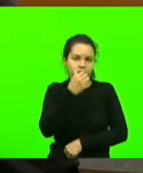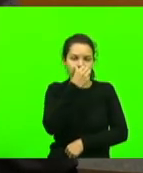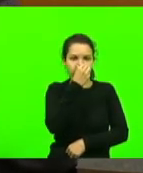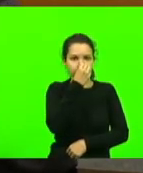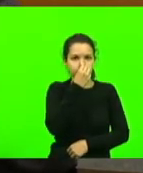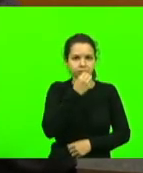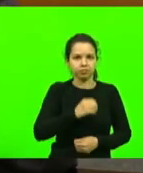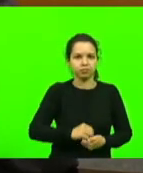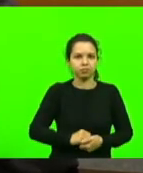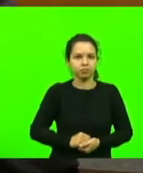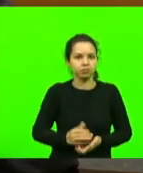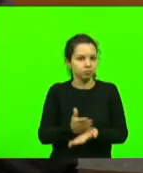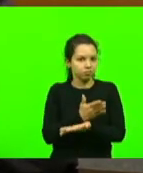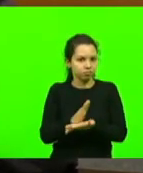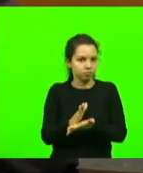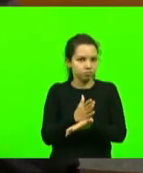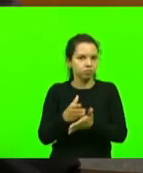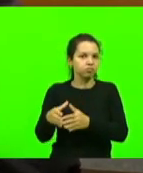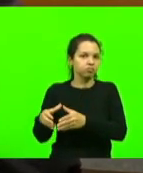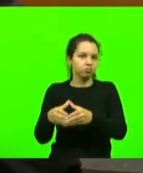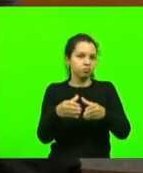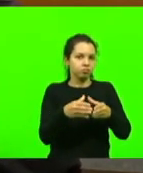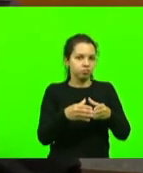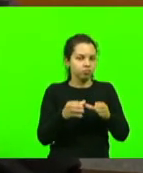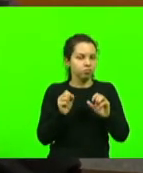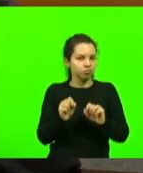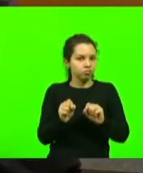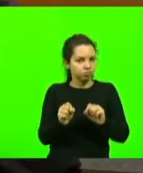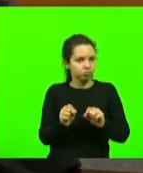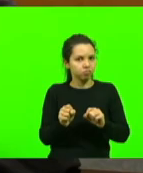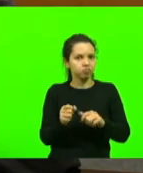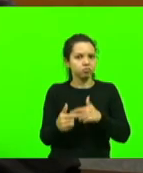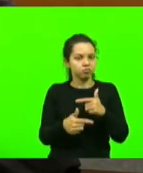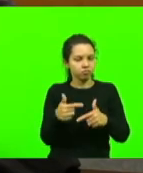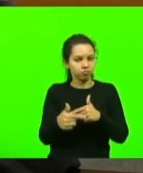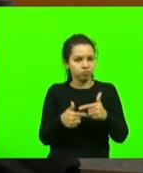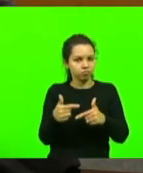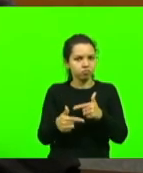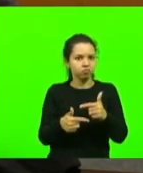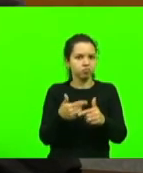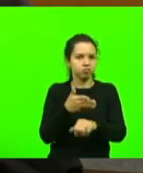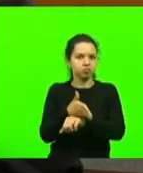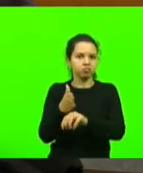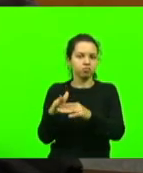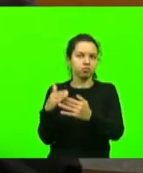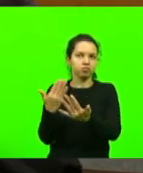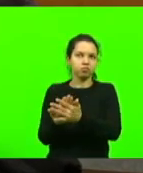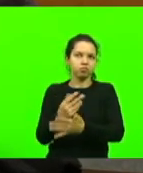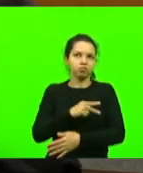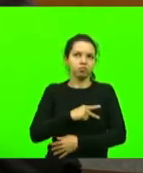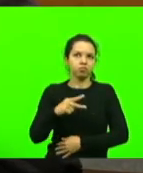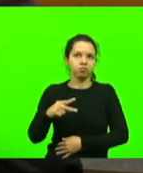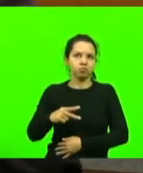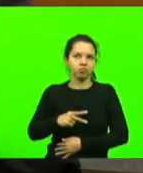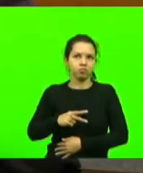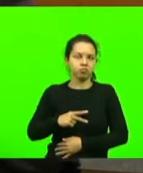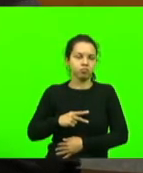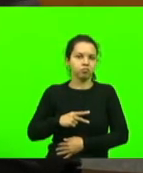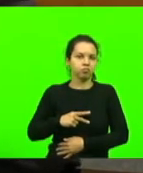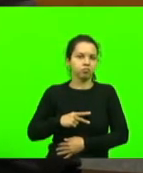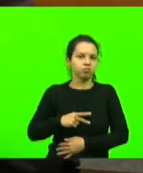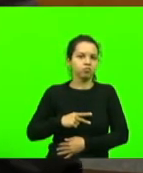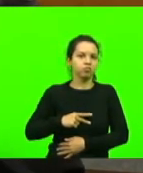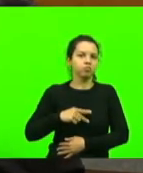de algumas áreas para ofertar o serviço nas escolas públicas bom e o que isso Luciano e se